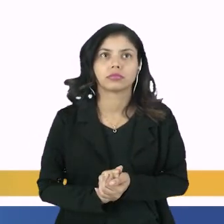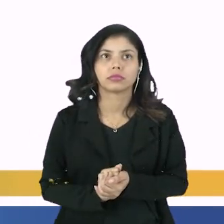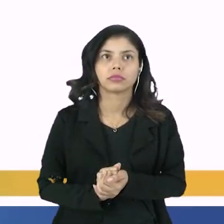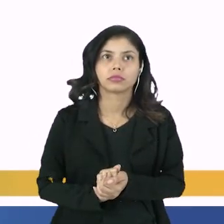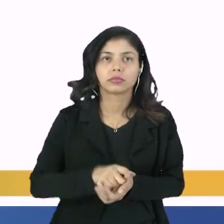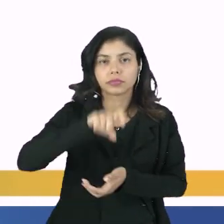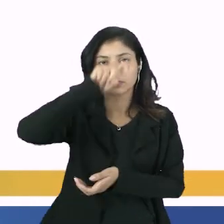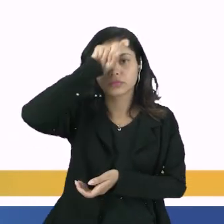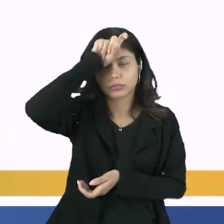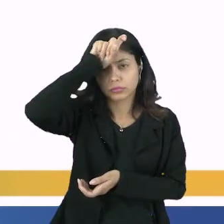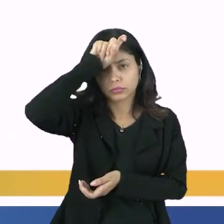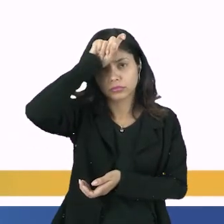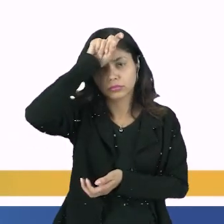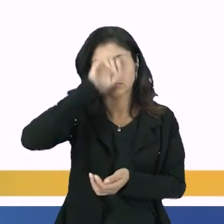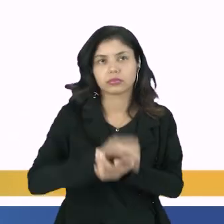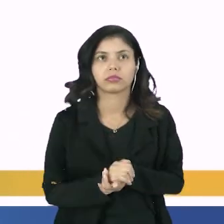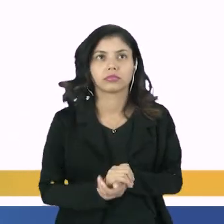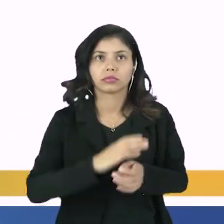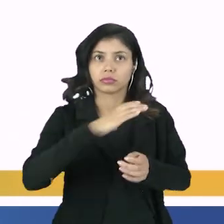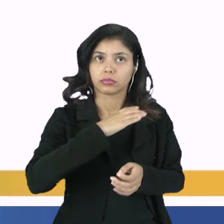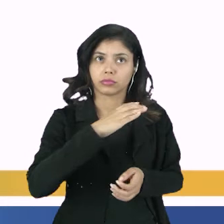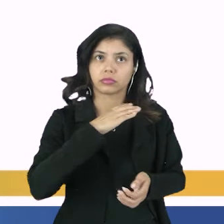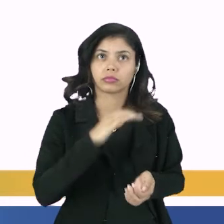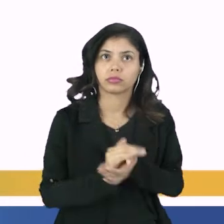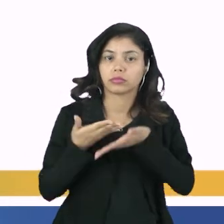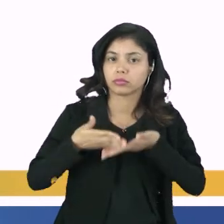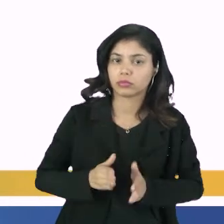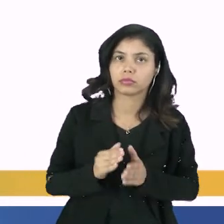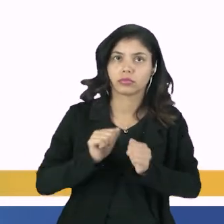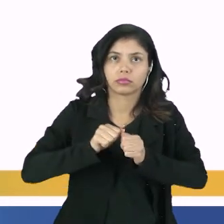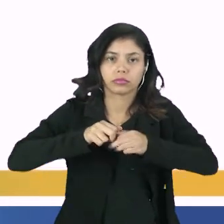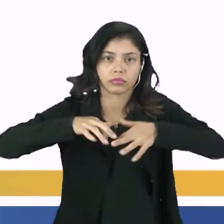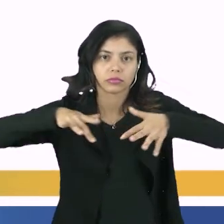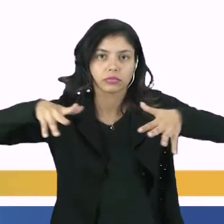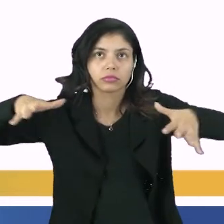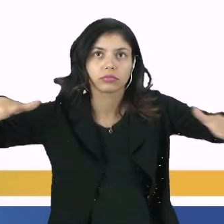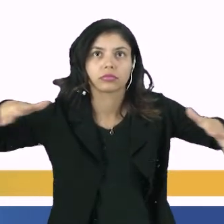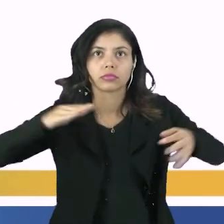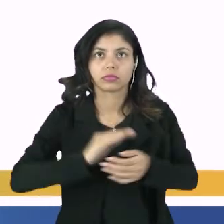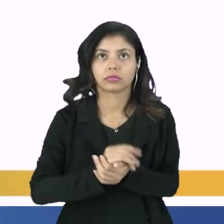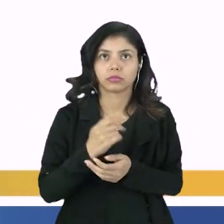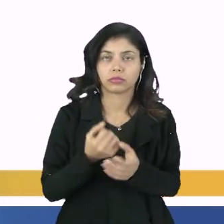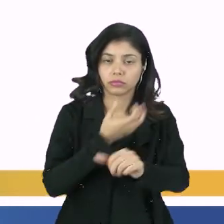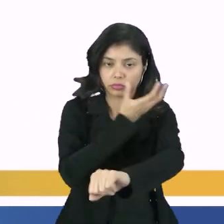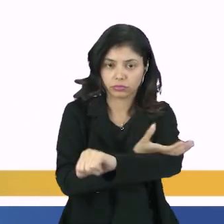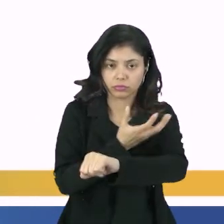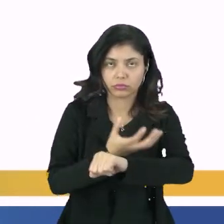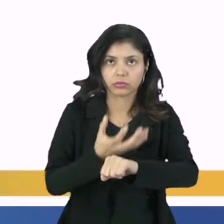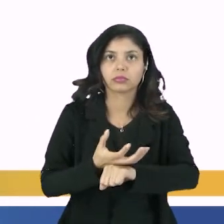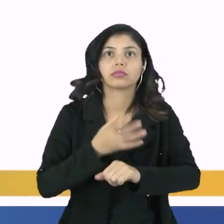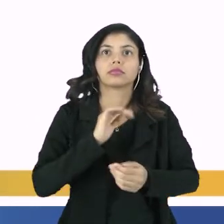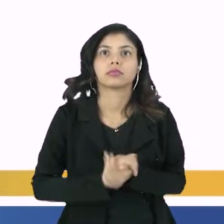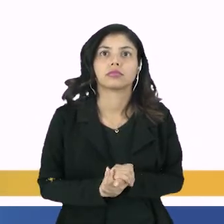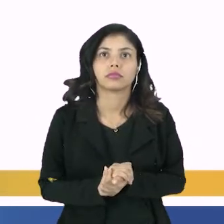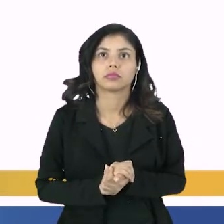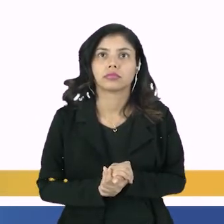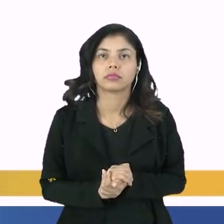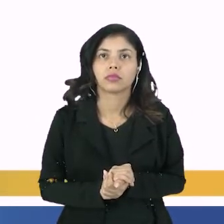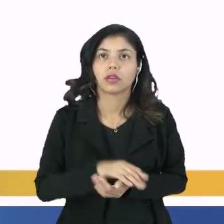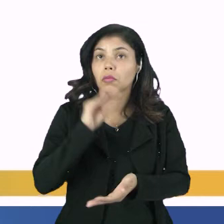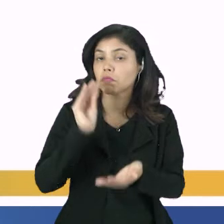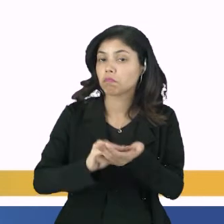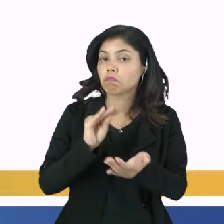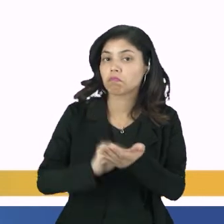civilização egípcia, as cidades egípcias nasceram e se expandiram através do plantio e circulação de